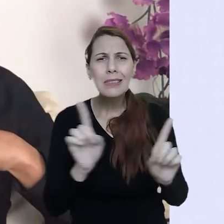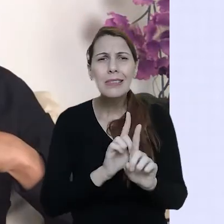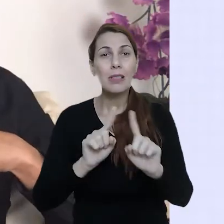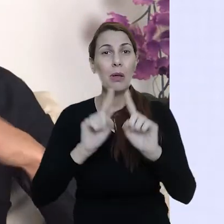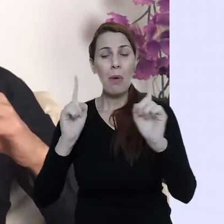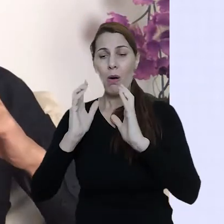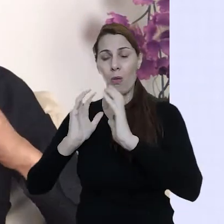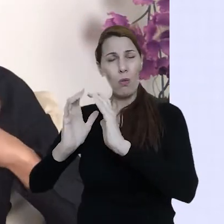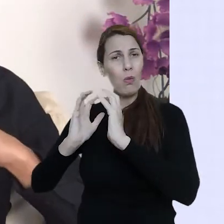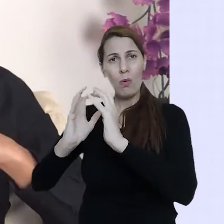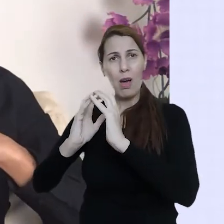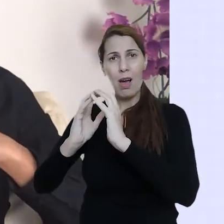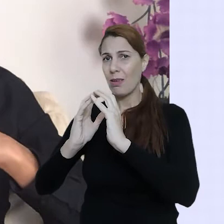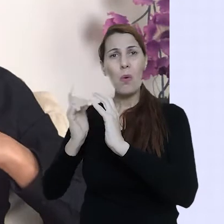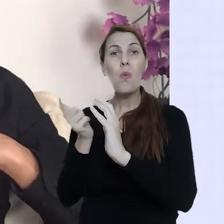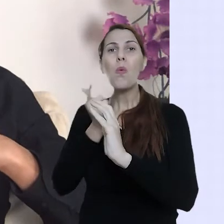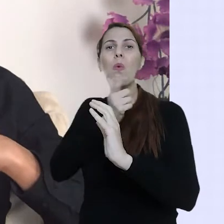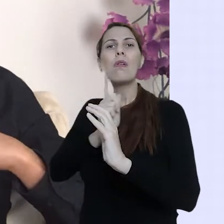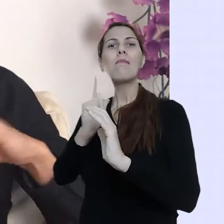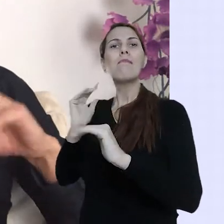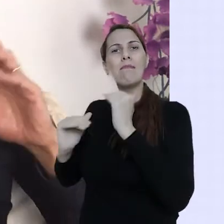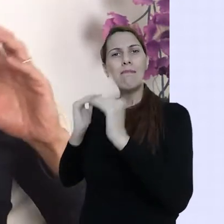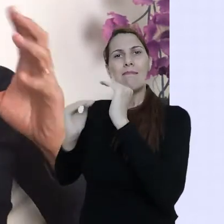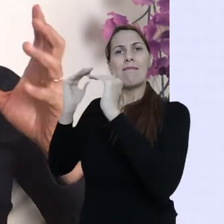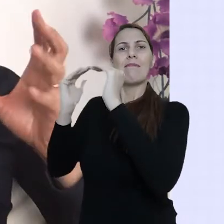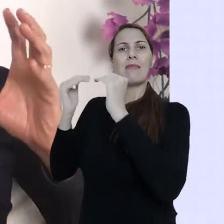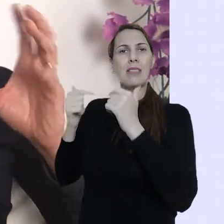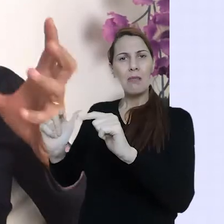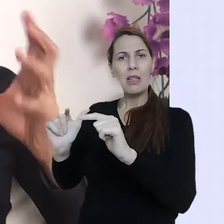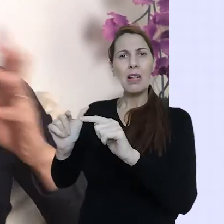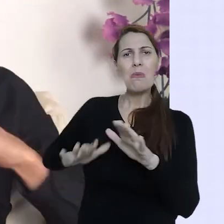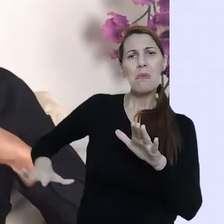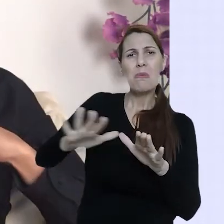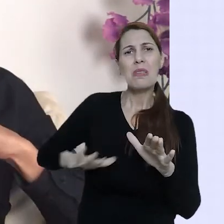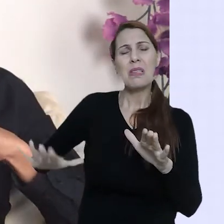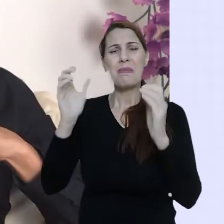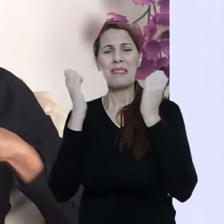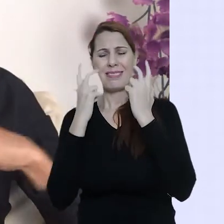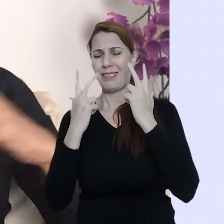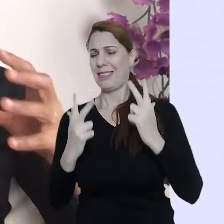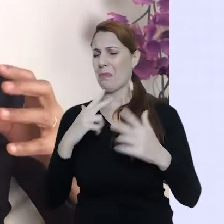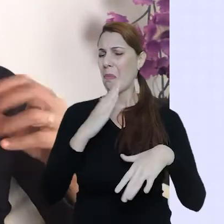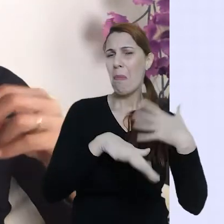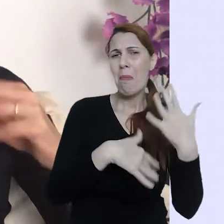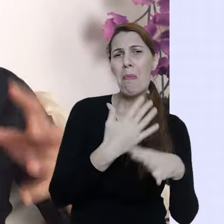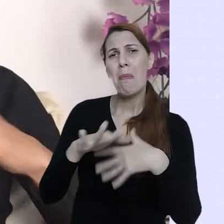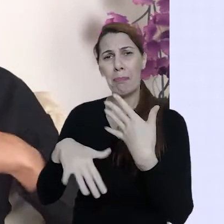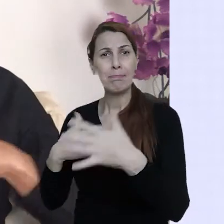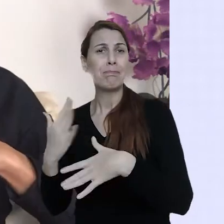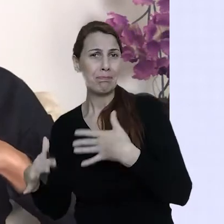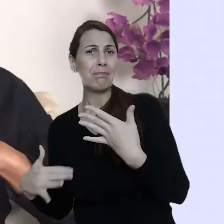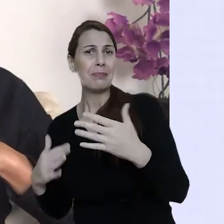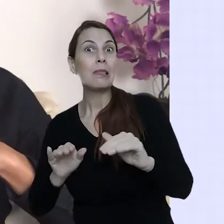questão de que o nosso cérebro não funciona num ambiente que é bastante estressante ou